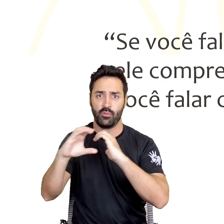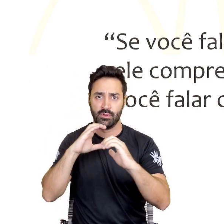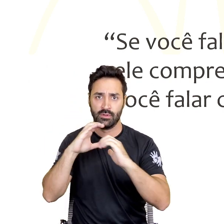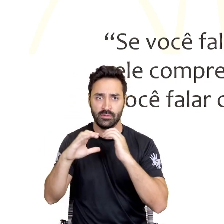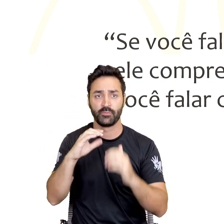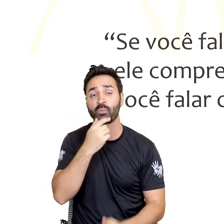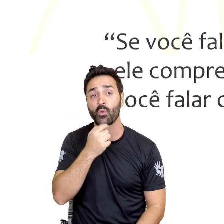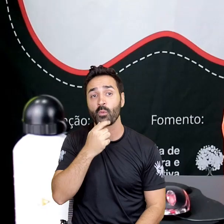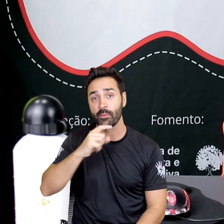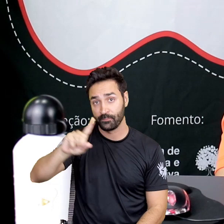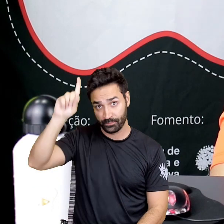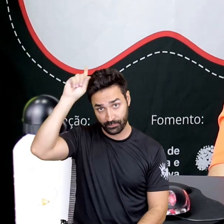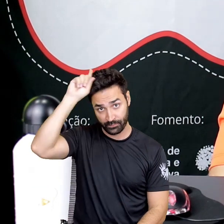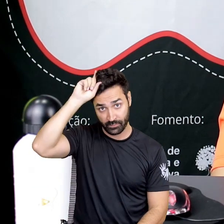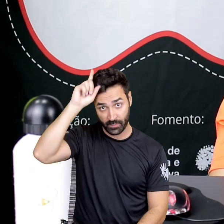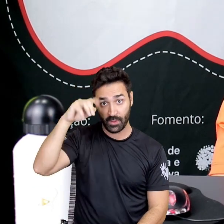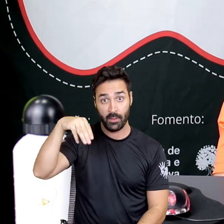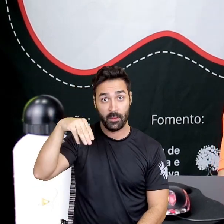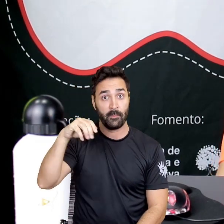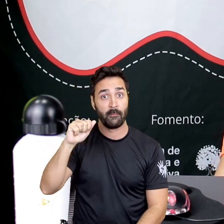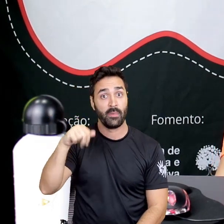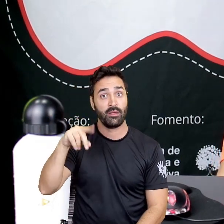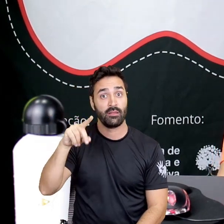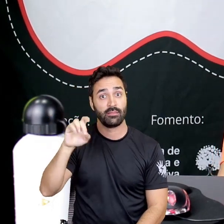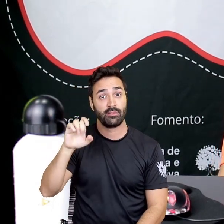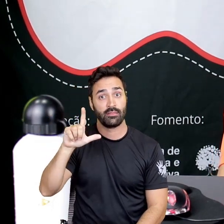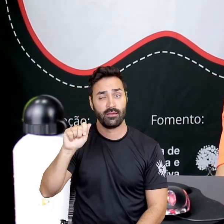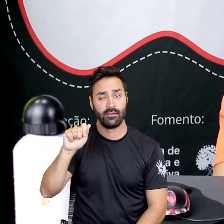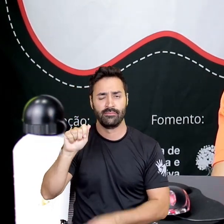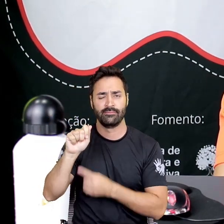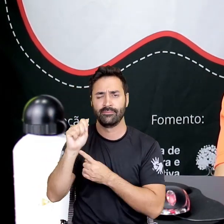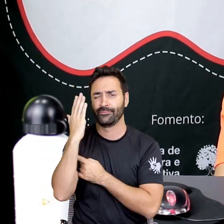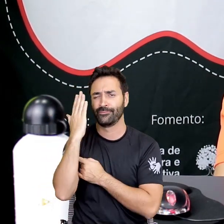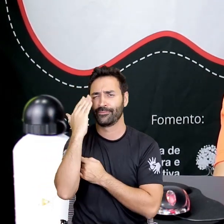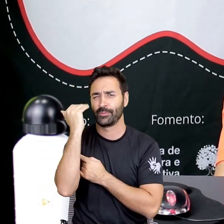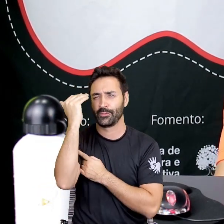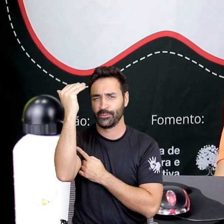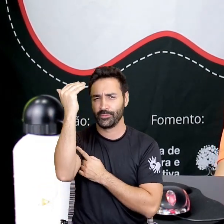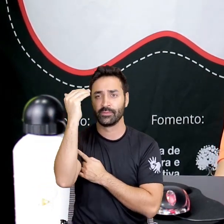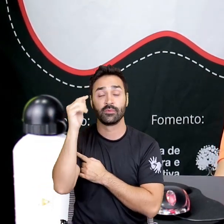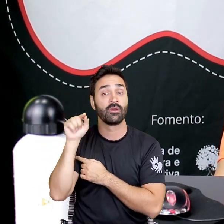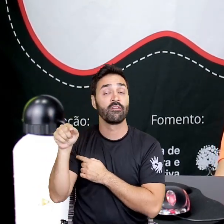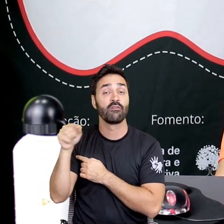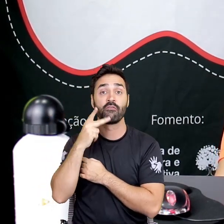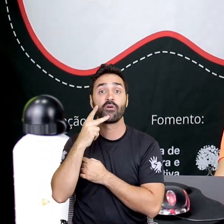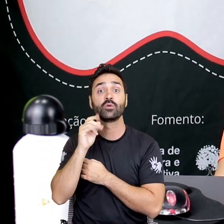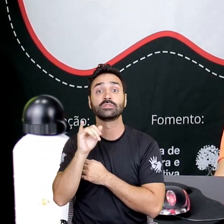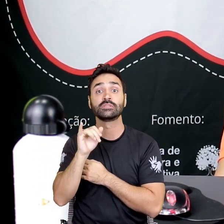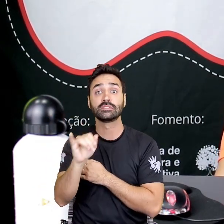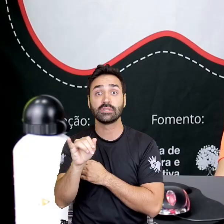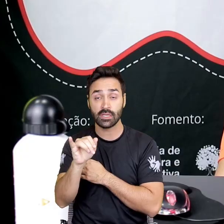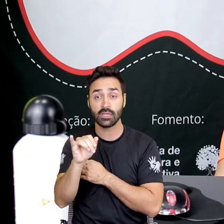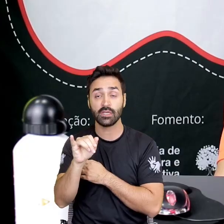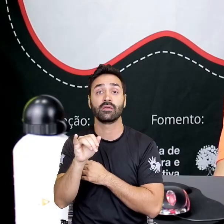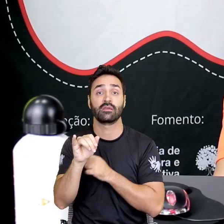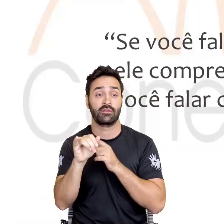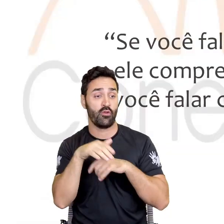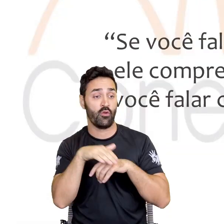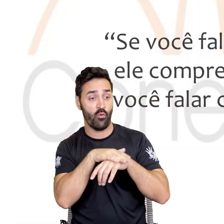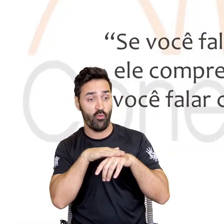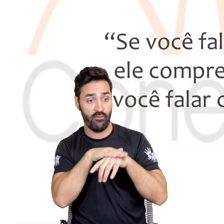que famoso, conhecido e muito sábio, ele dizia que se você falar com um homem numa língua que